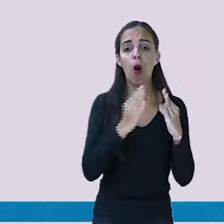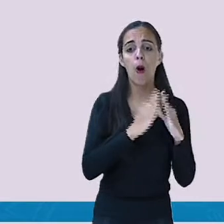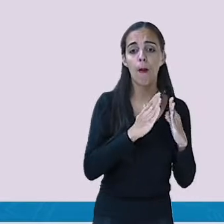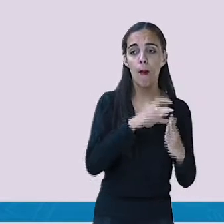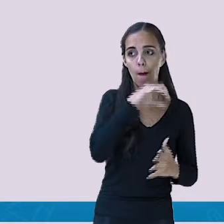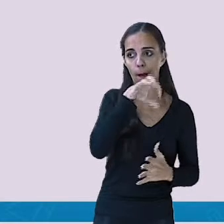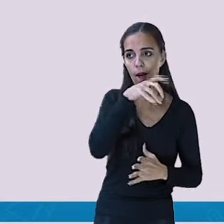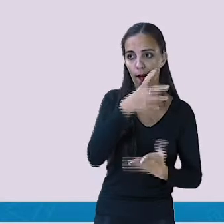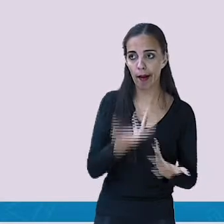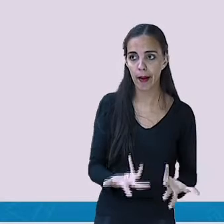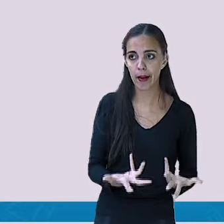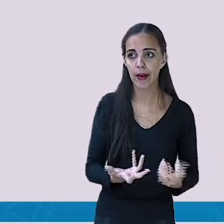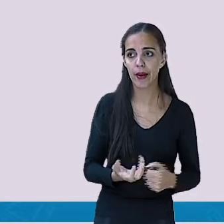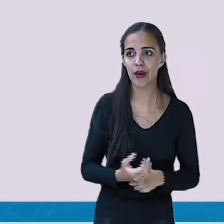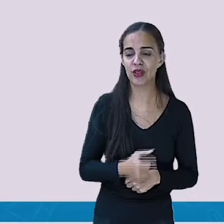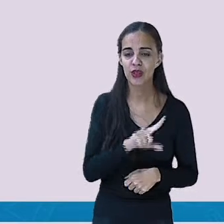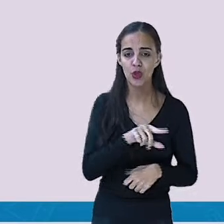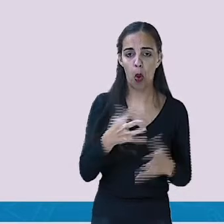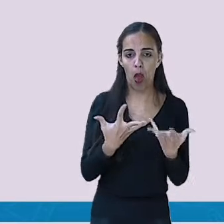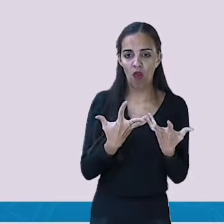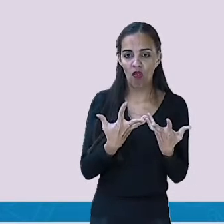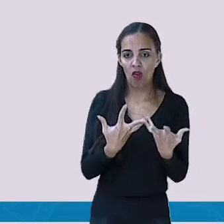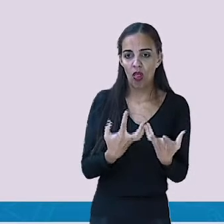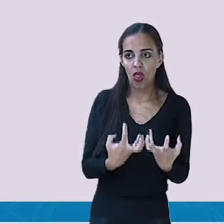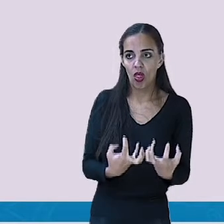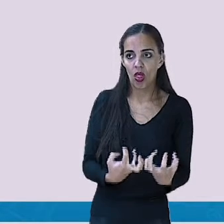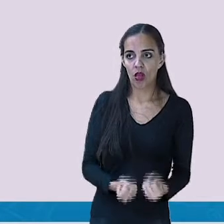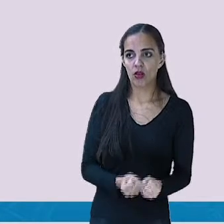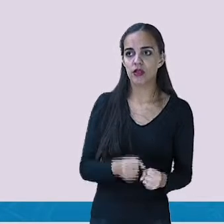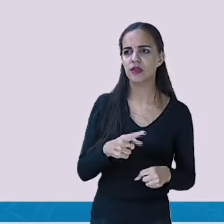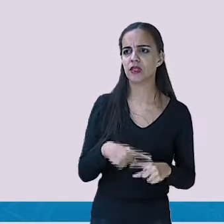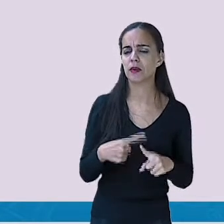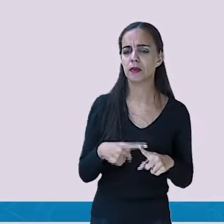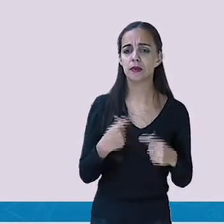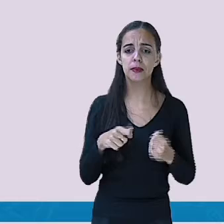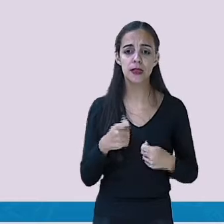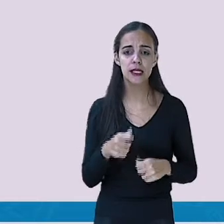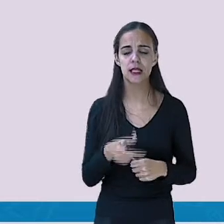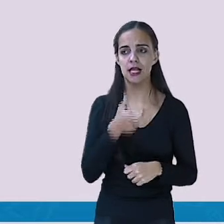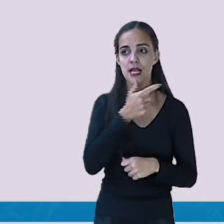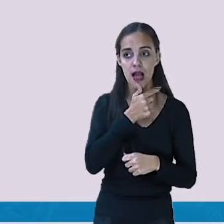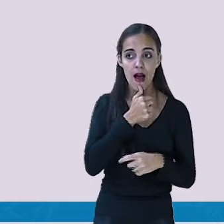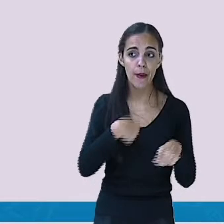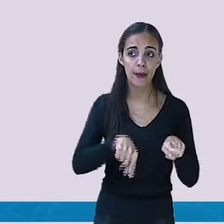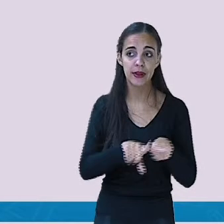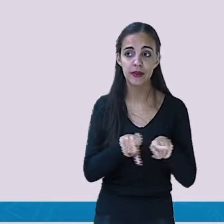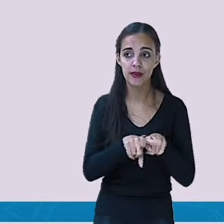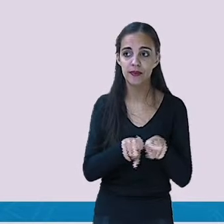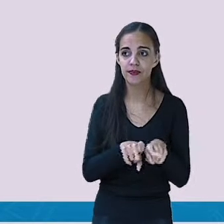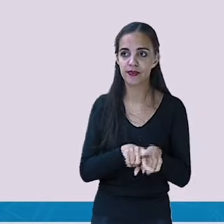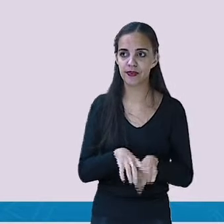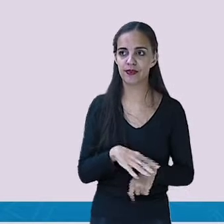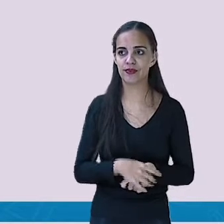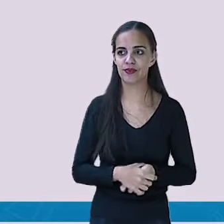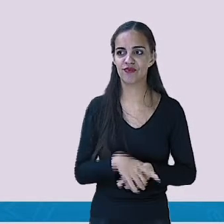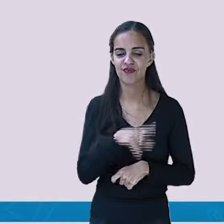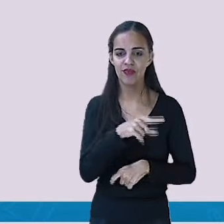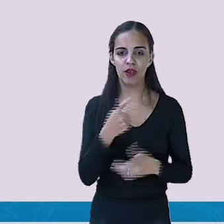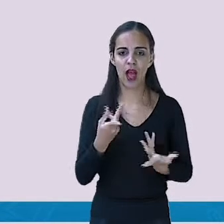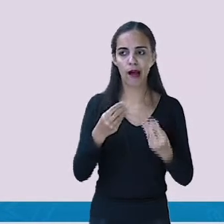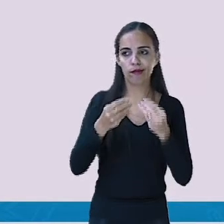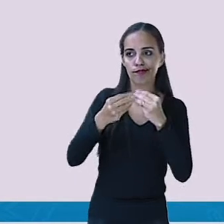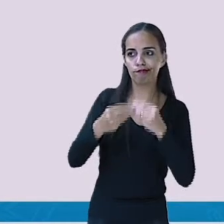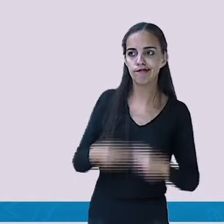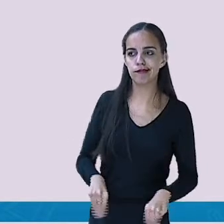O fogo, o solo tem muitos micro-organismos, tem matéria orgânica. Olha o